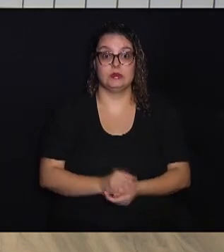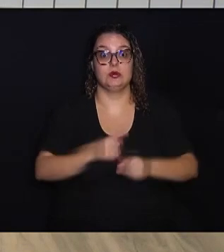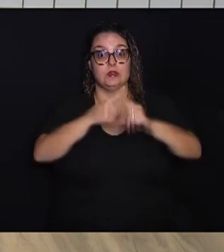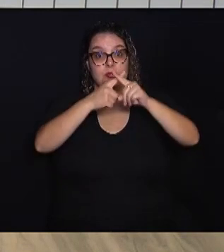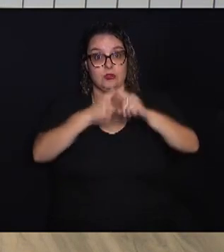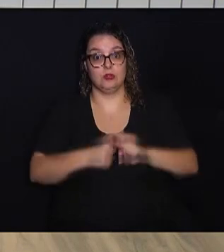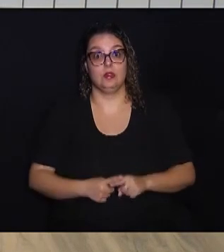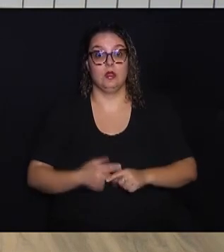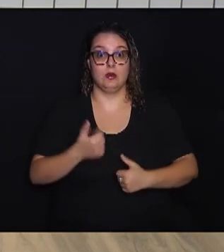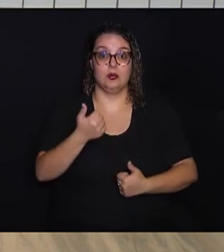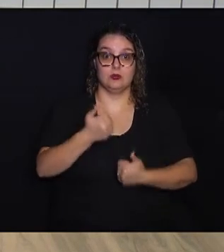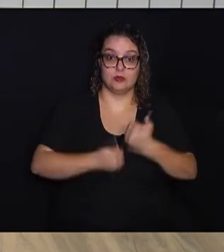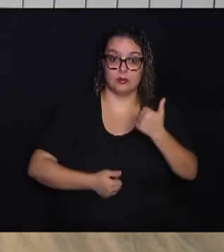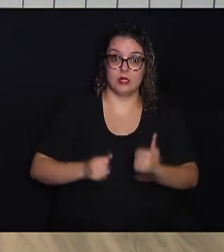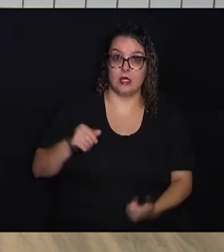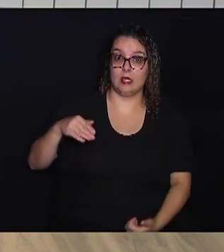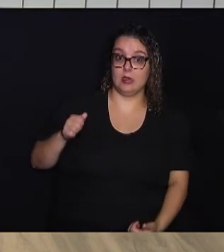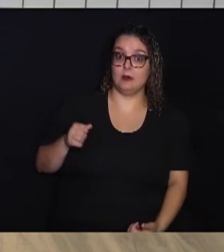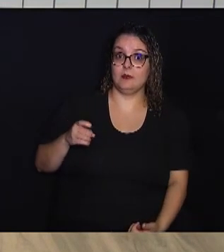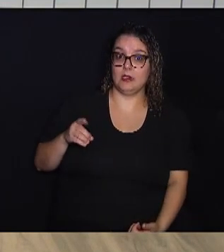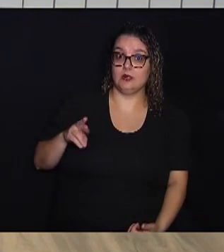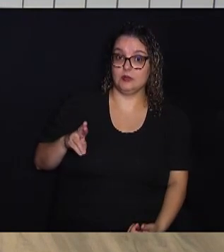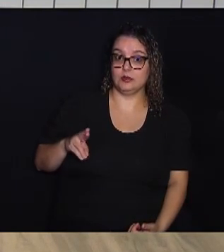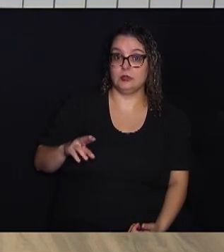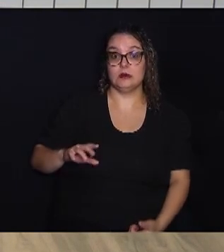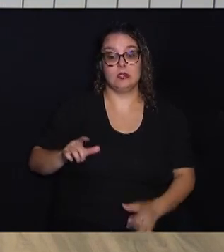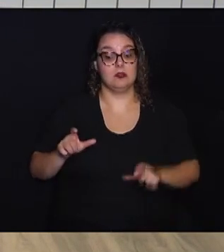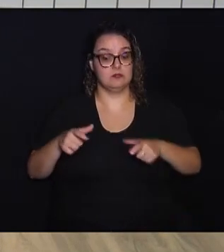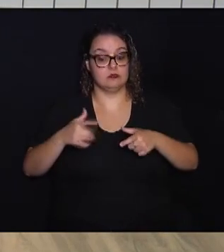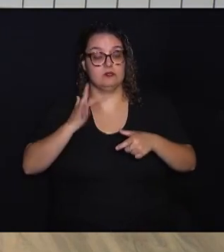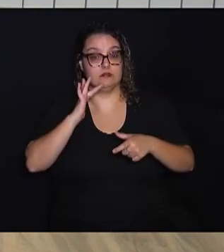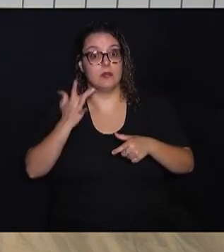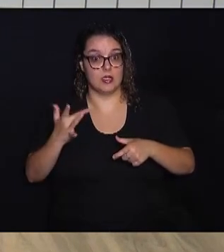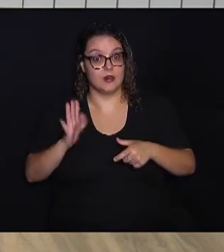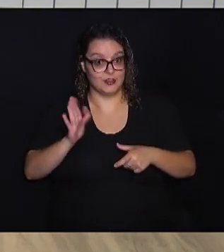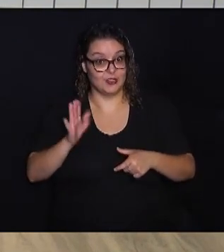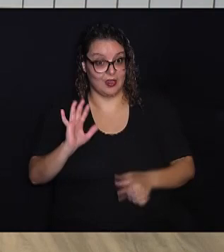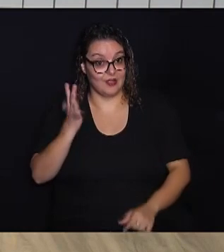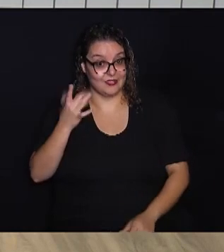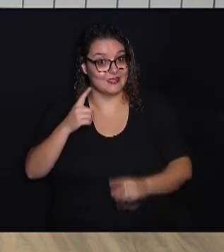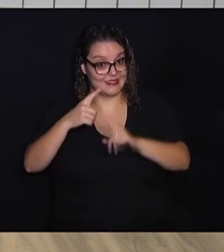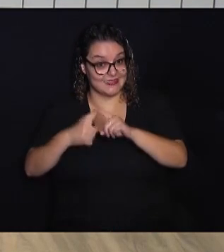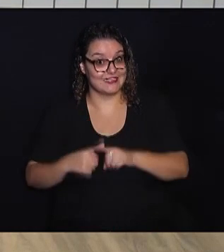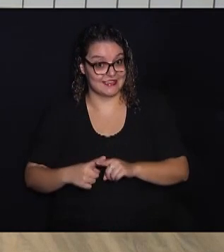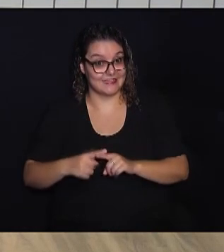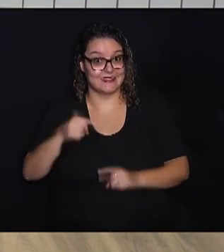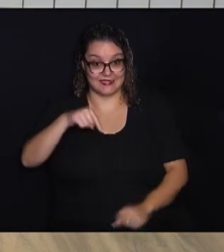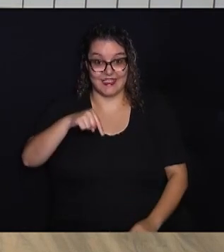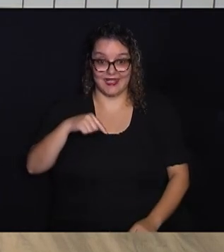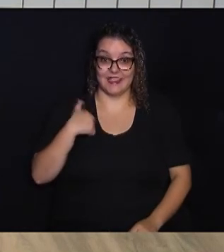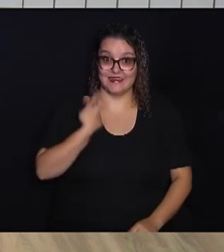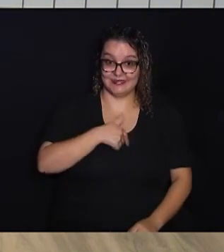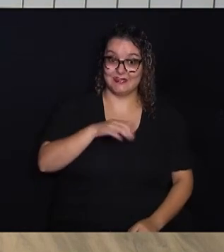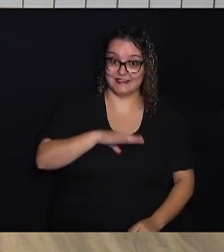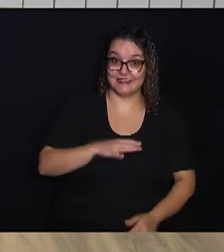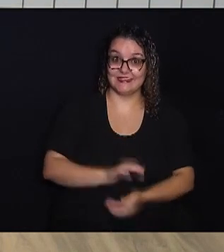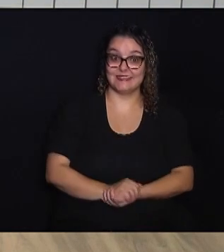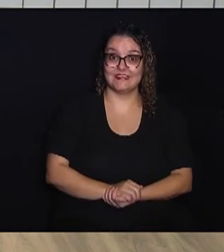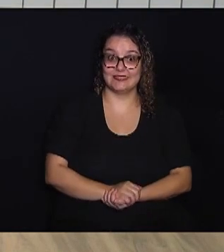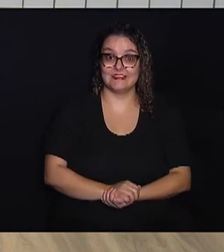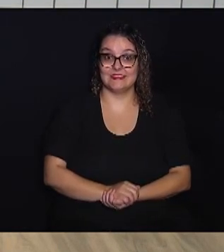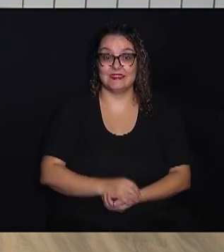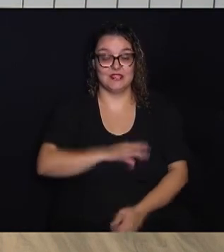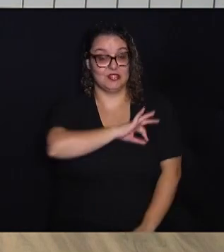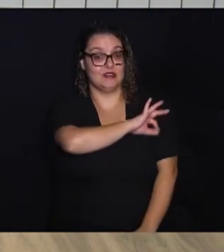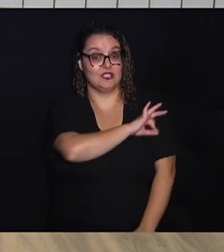de futebol amador da Série Ouro. Você sabia que já está acontecendo esse campeonato aqui na nossa cidade? E a